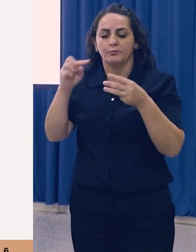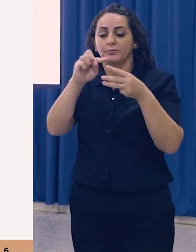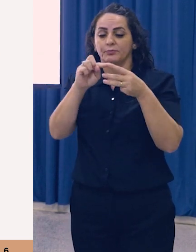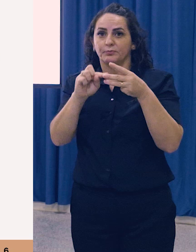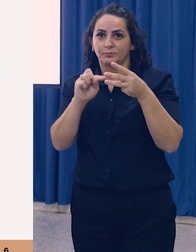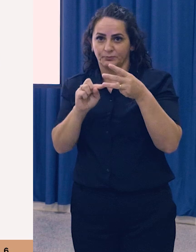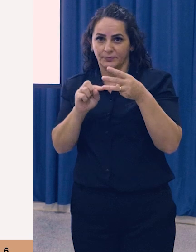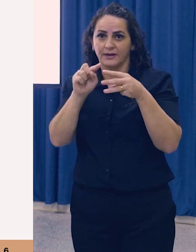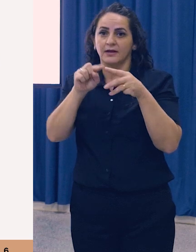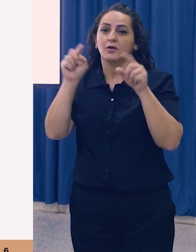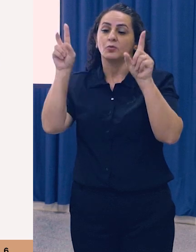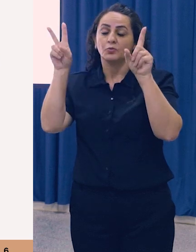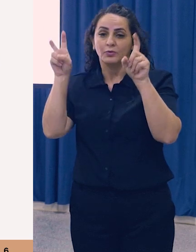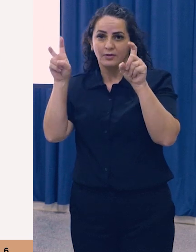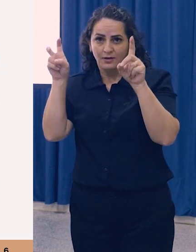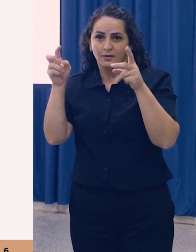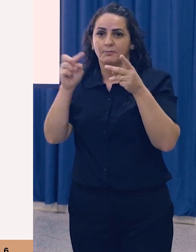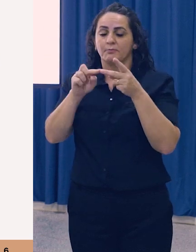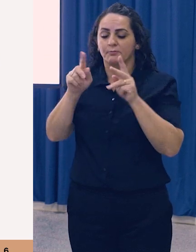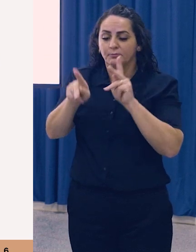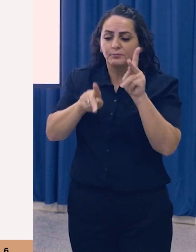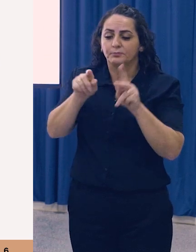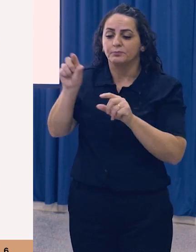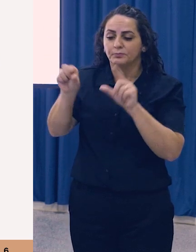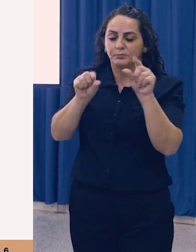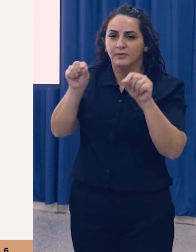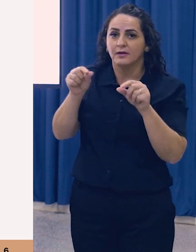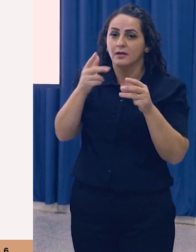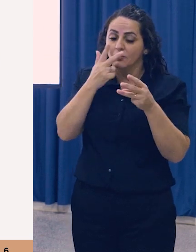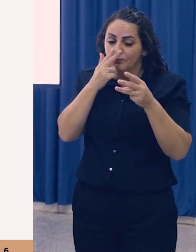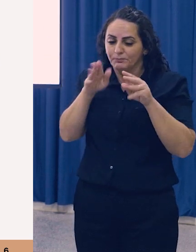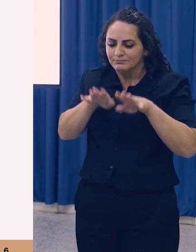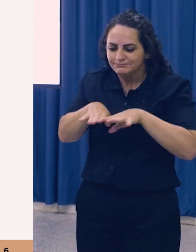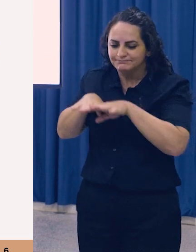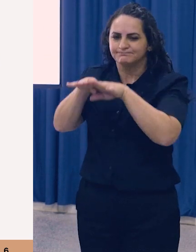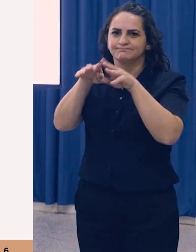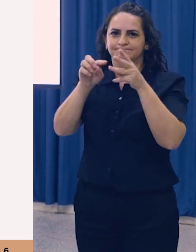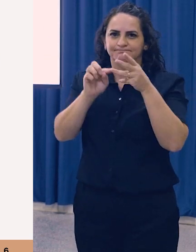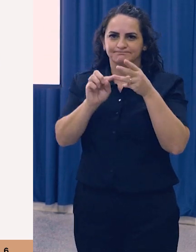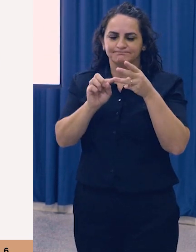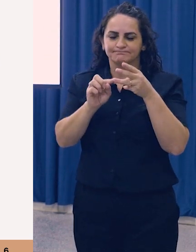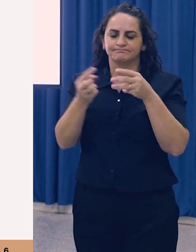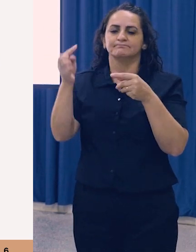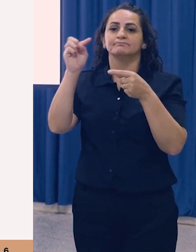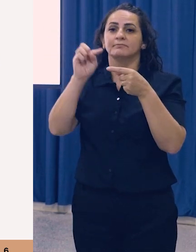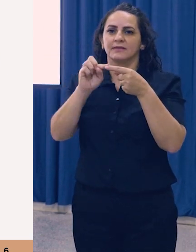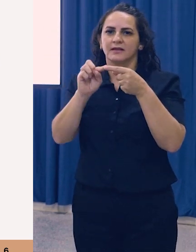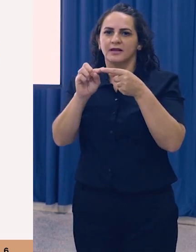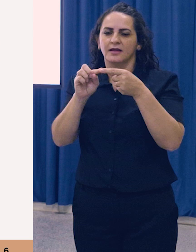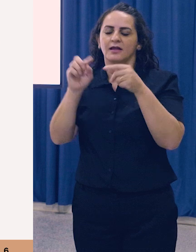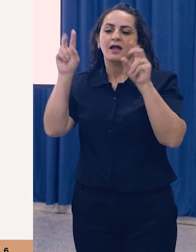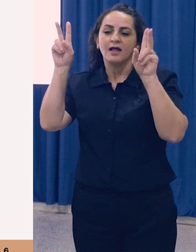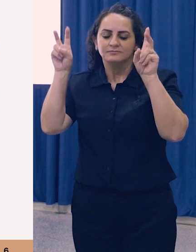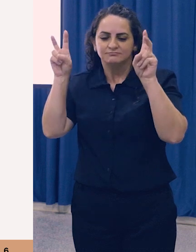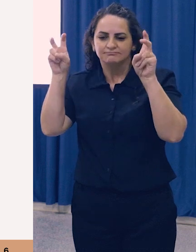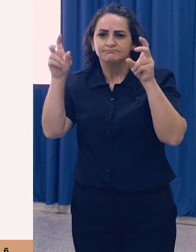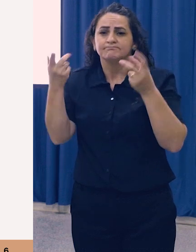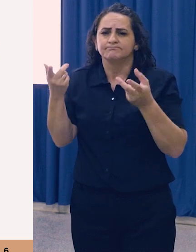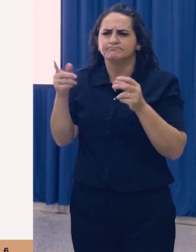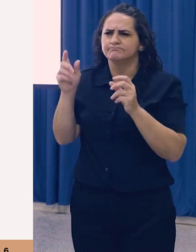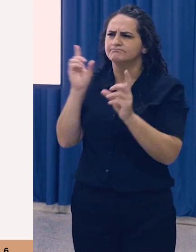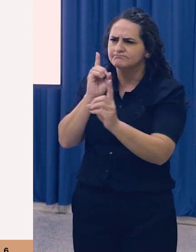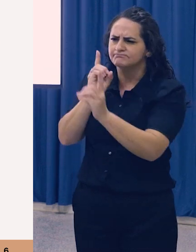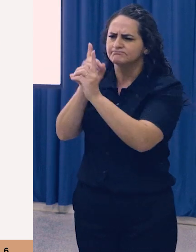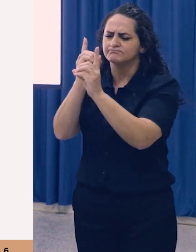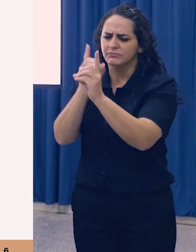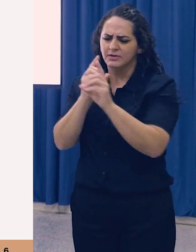temática, o público-alvo e os semelhantes. A temática é a parte onde a gente vai identificar os principais